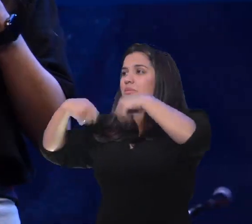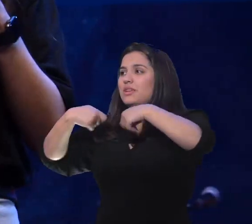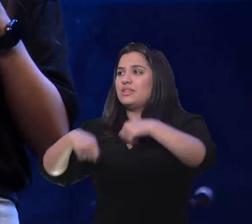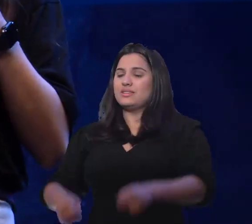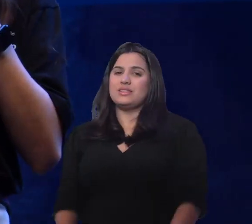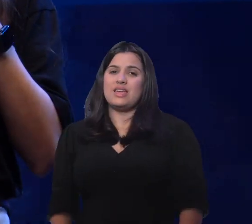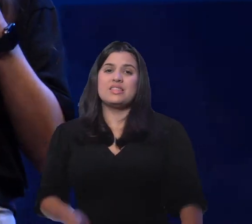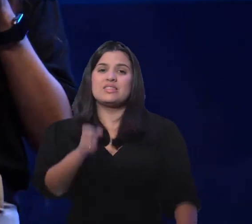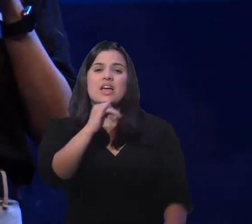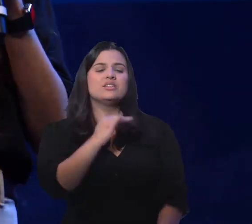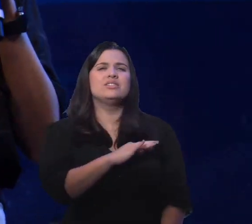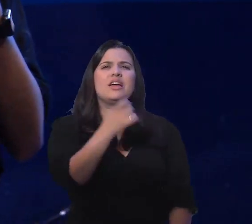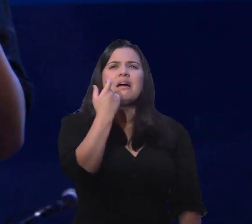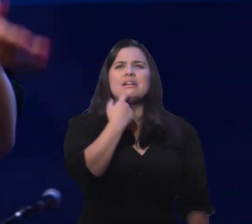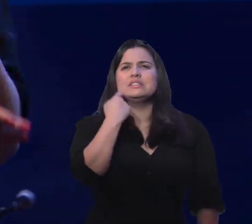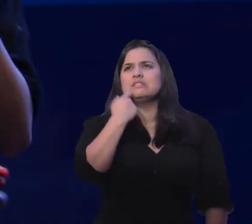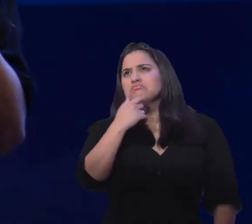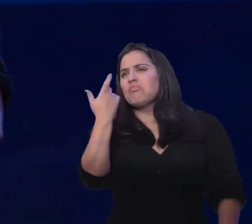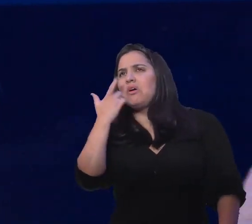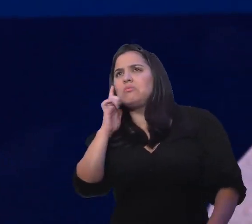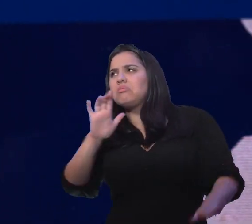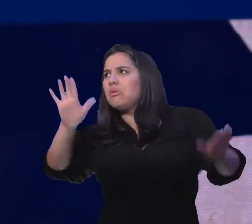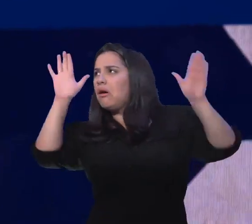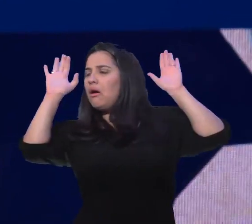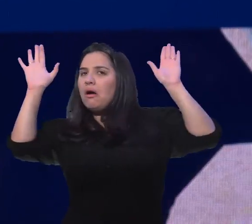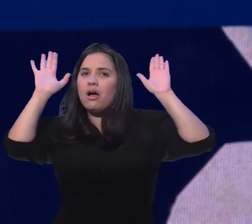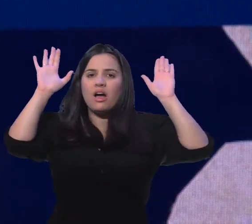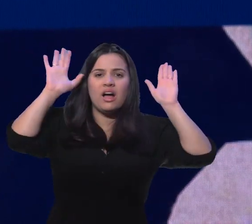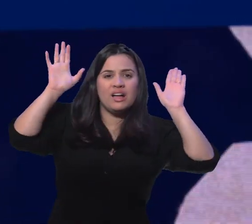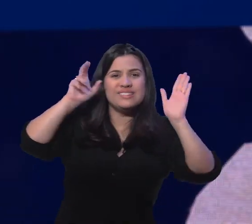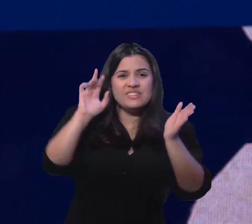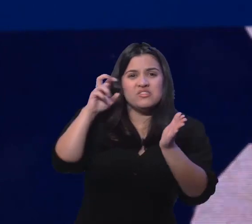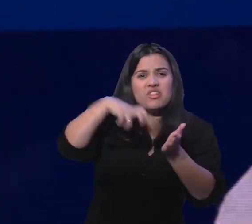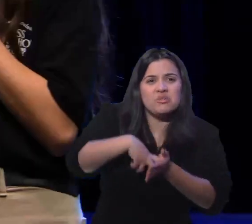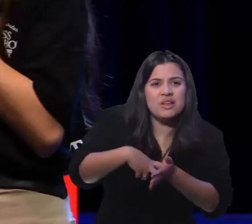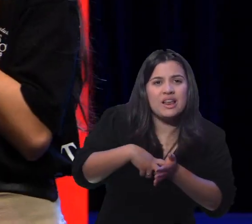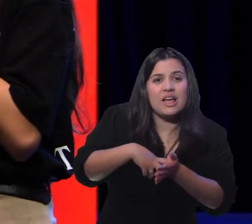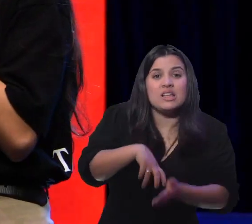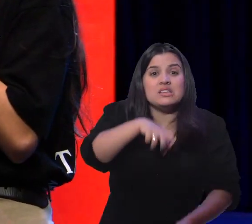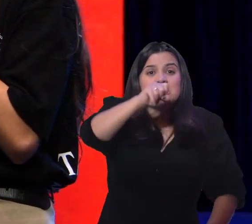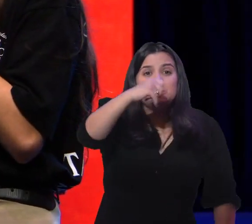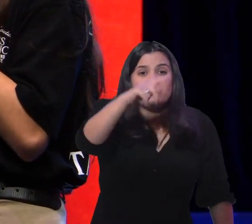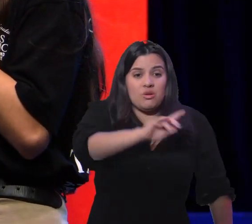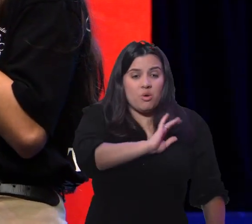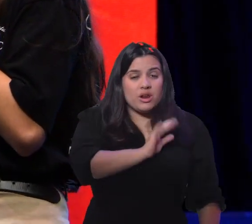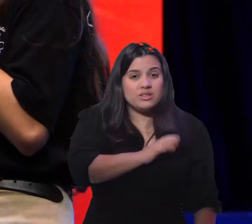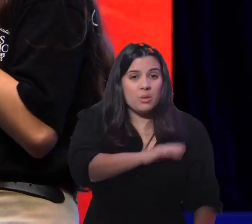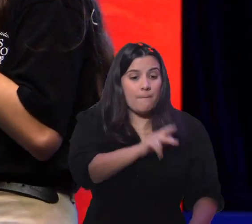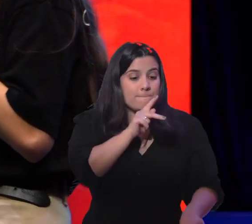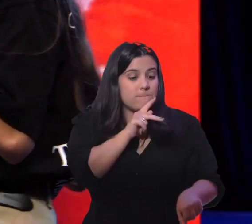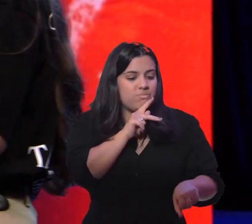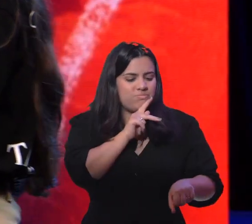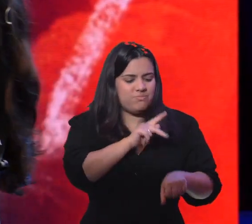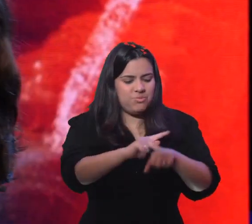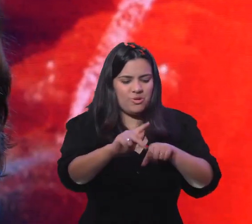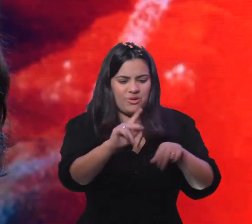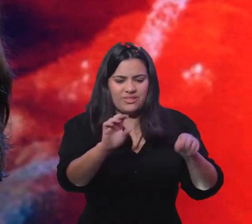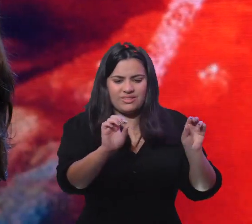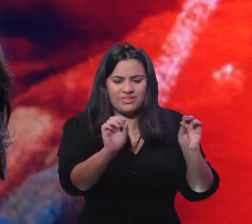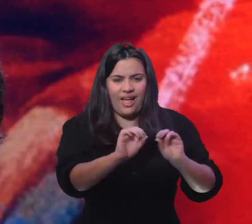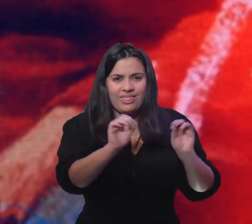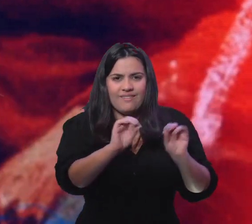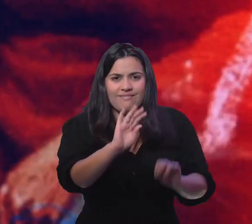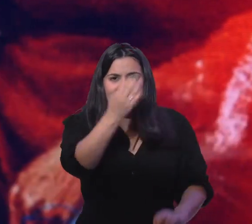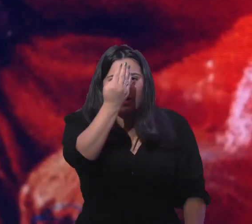sexta-feira, erguer as mãos no louvor, ajoelhar no apelo, se o teu coração não se dobra ao Senhor e não obedece, você está